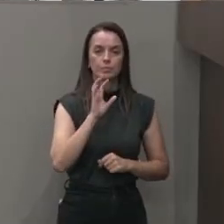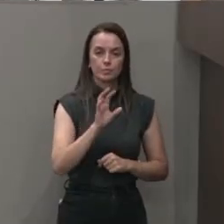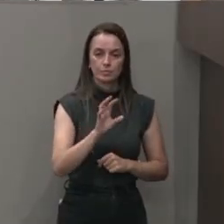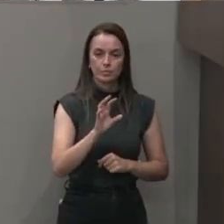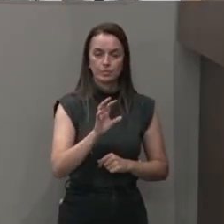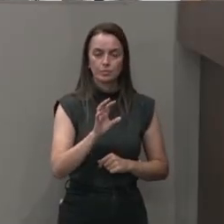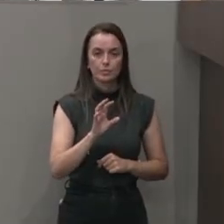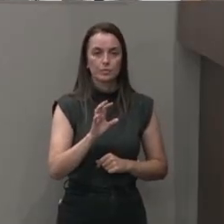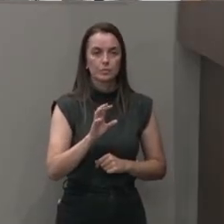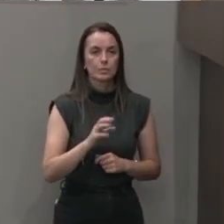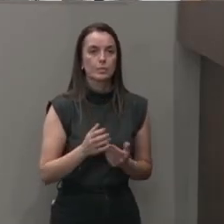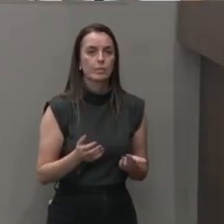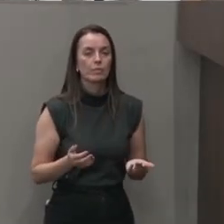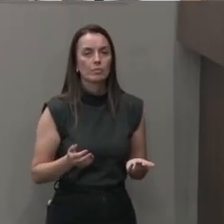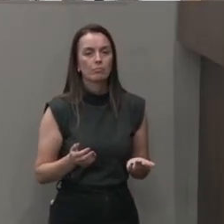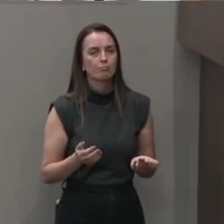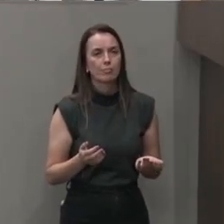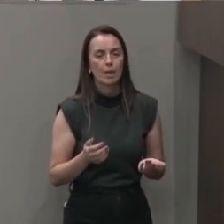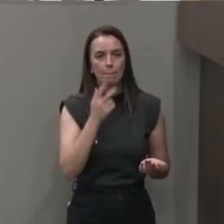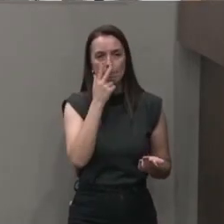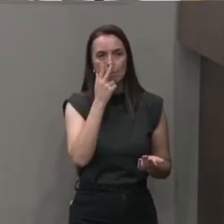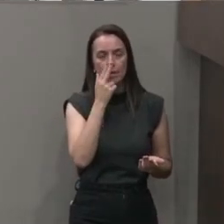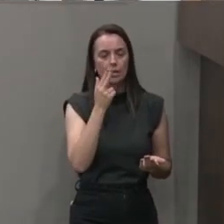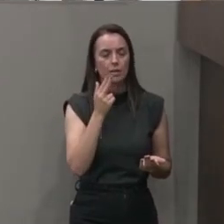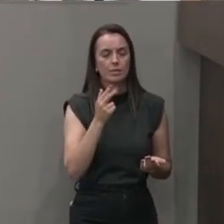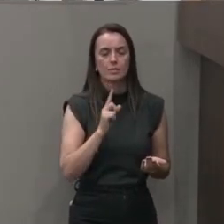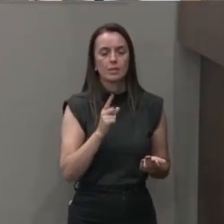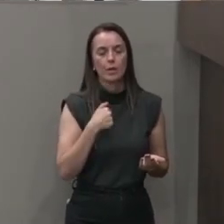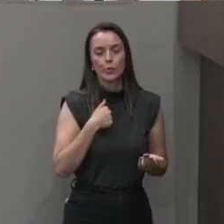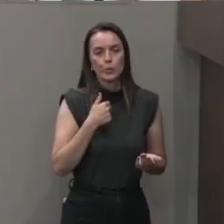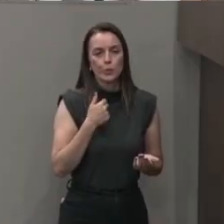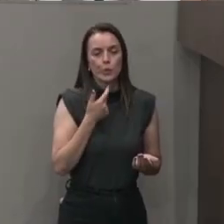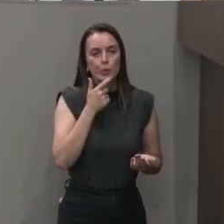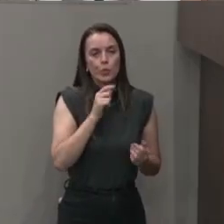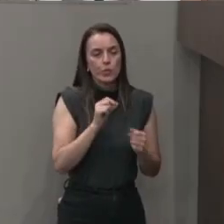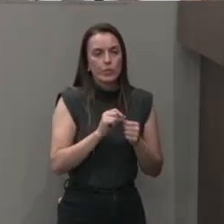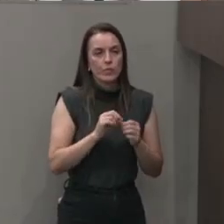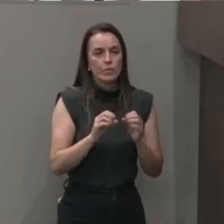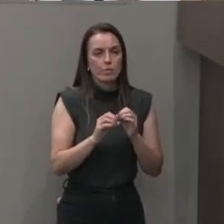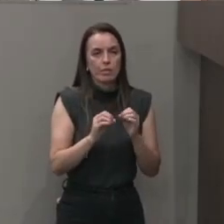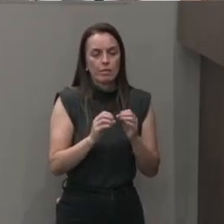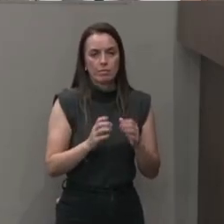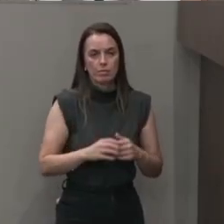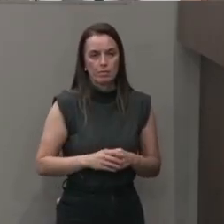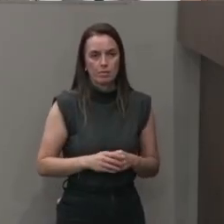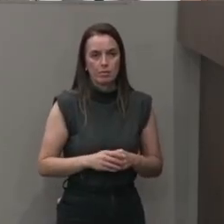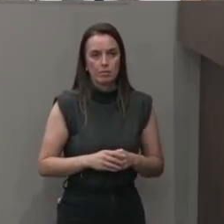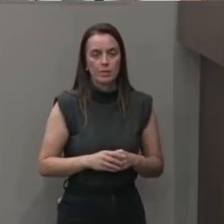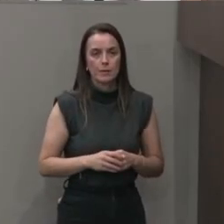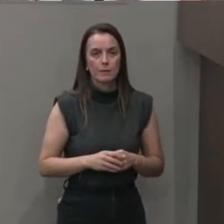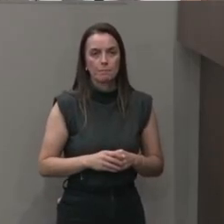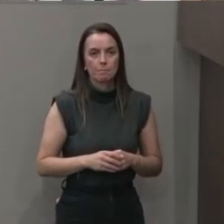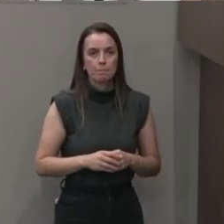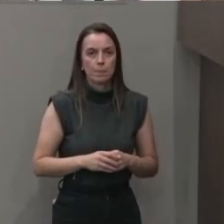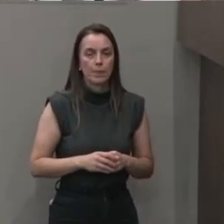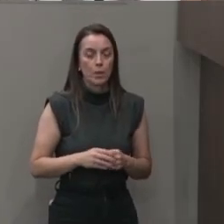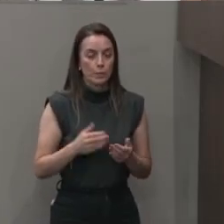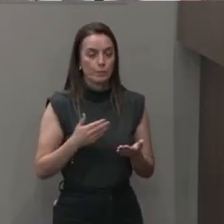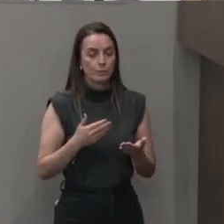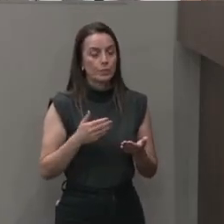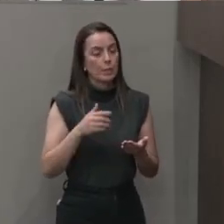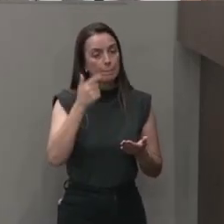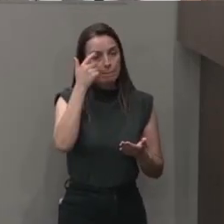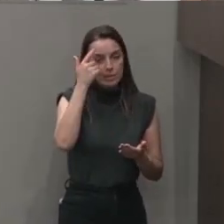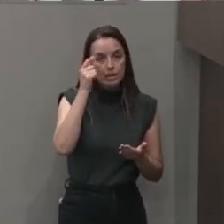eu não consigo fazer nada. Eu não consigo fazer nada, simplesmente fica o fato isso. Então, a implementação do botão de pânico é dessa forma. O que é melhor?